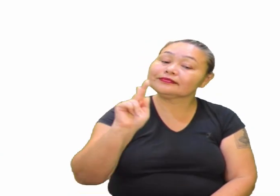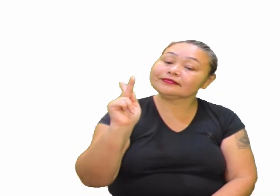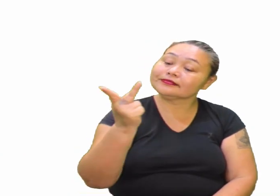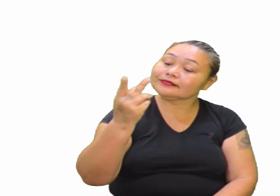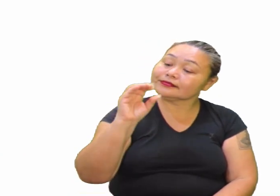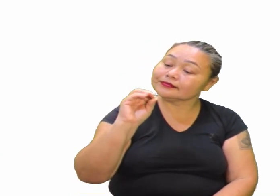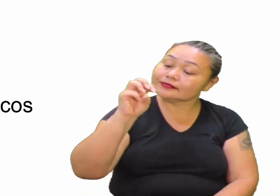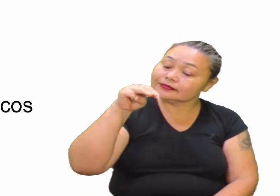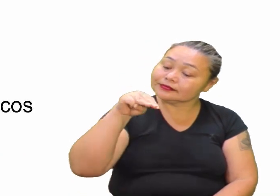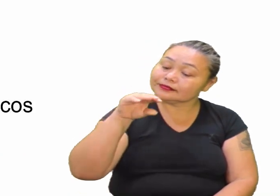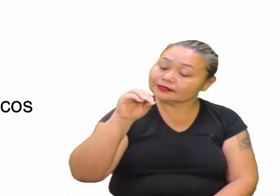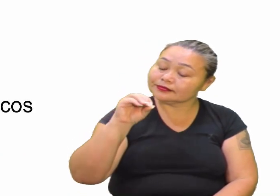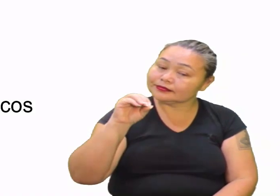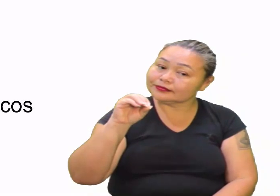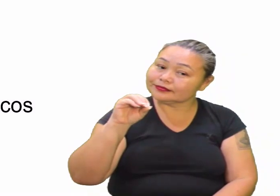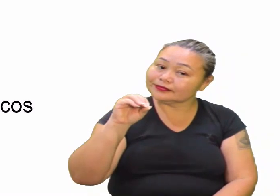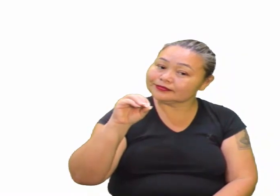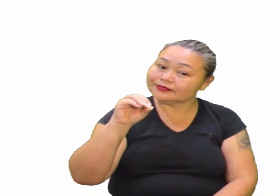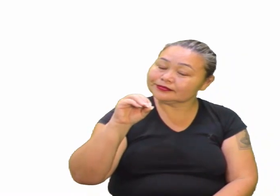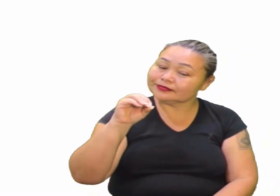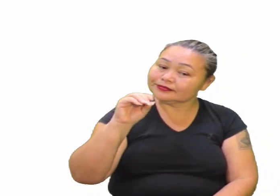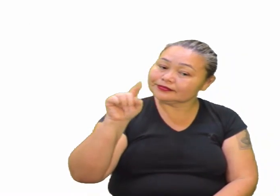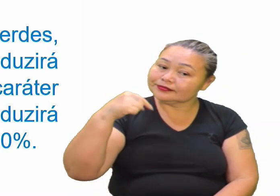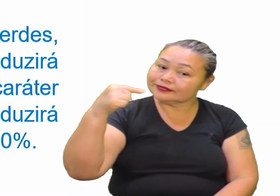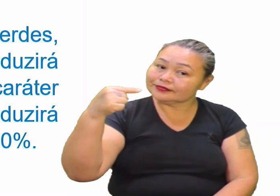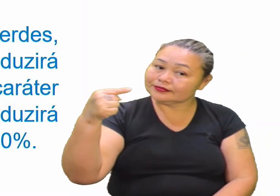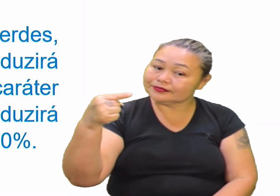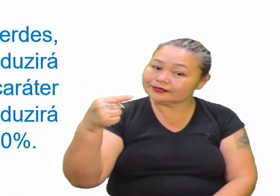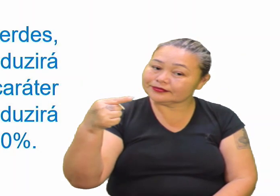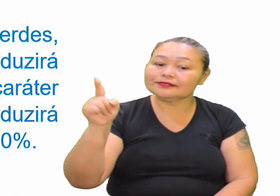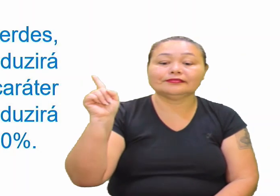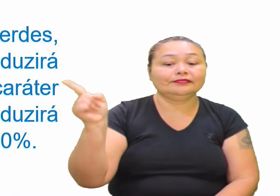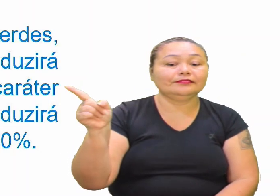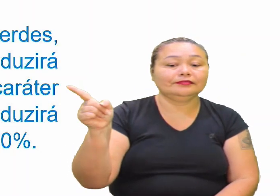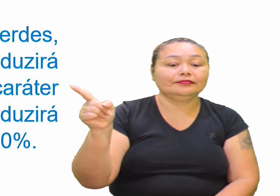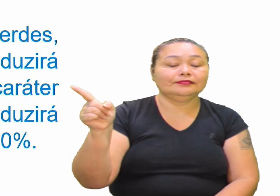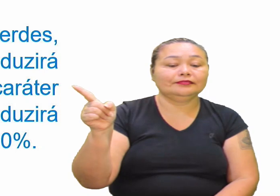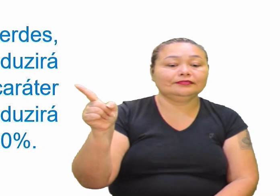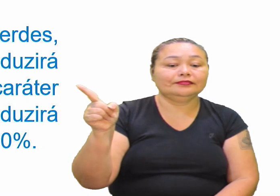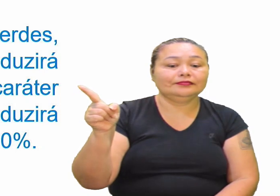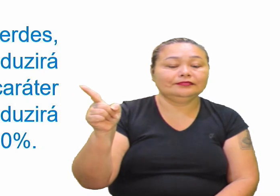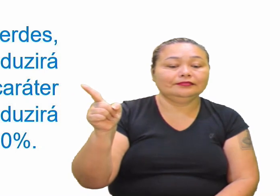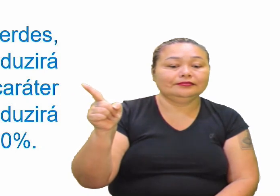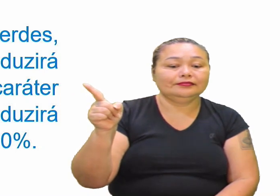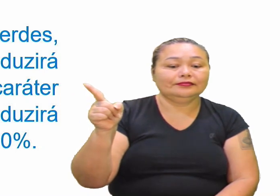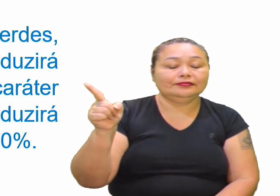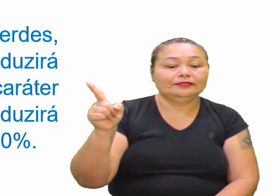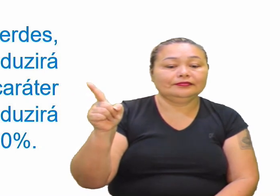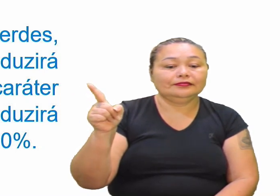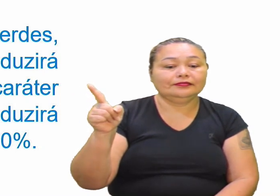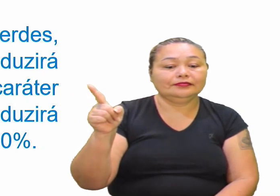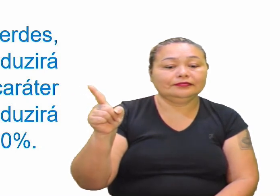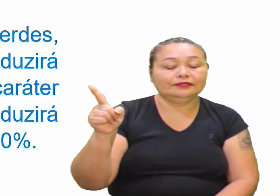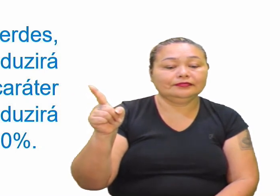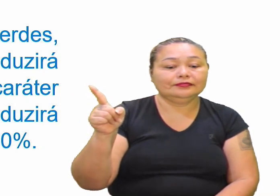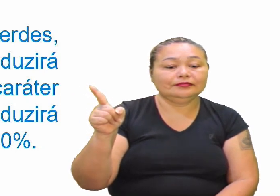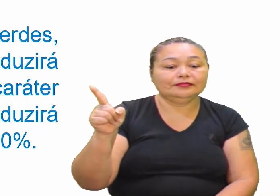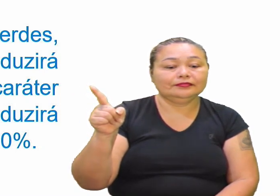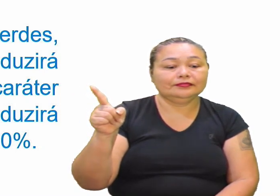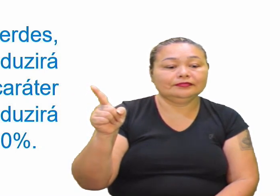Homozigoto. Volta. Volta. Aqui. Ah, tá.